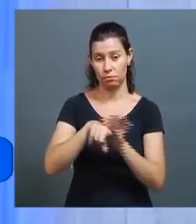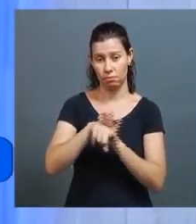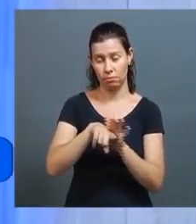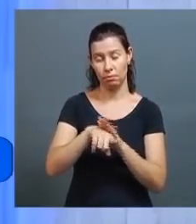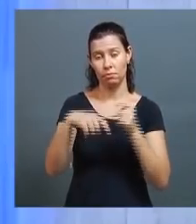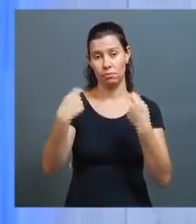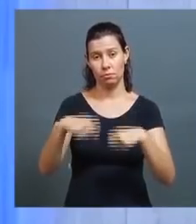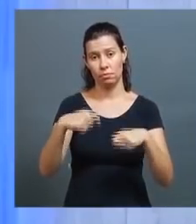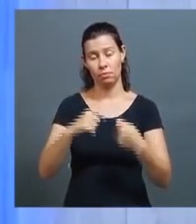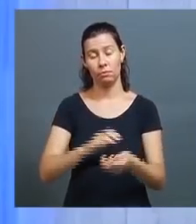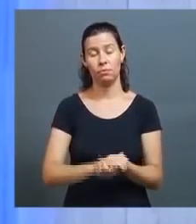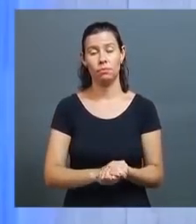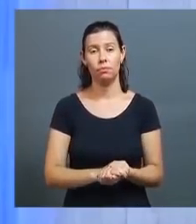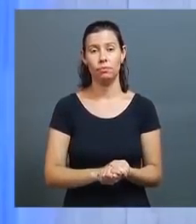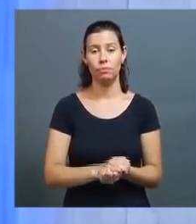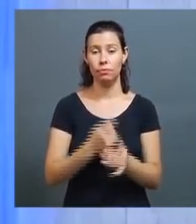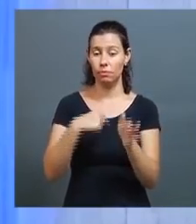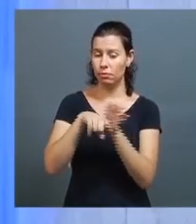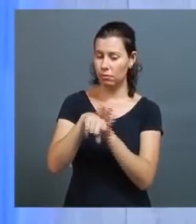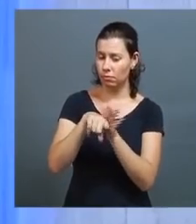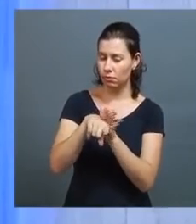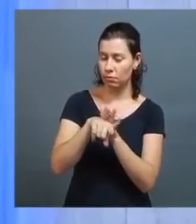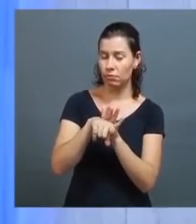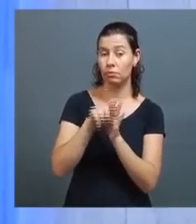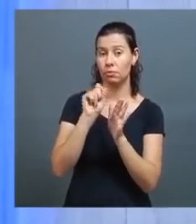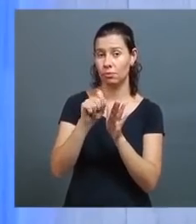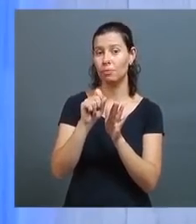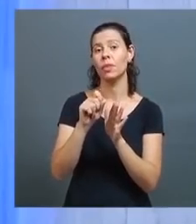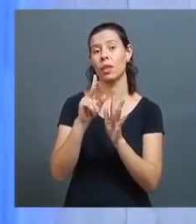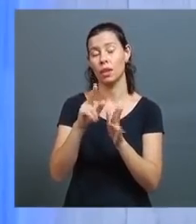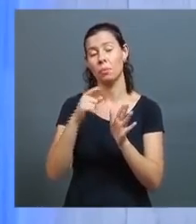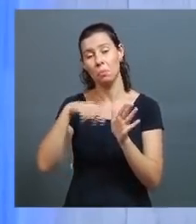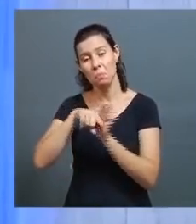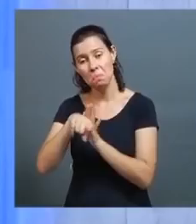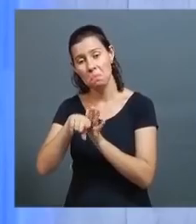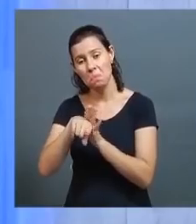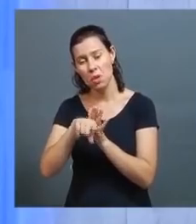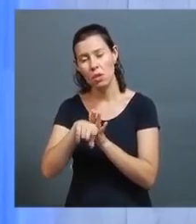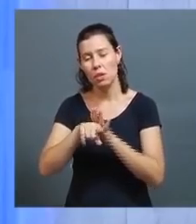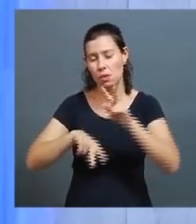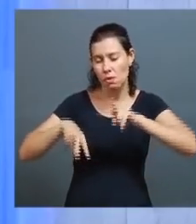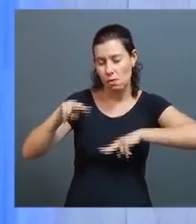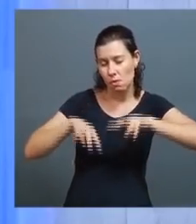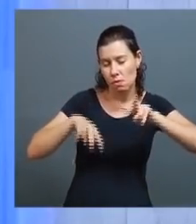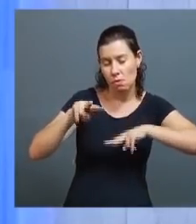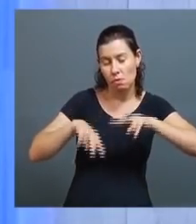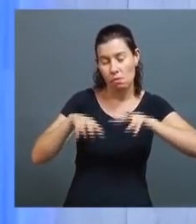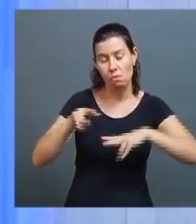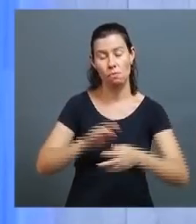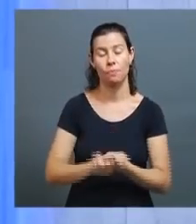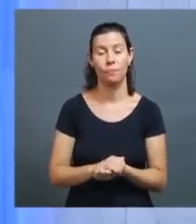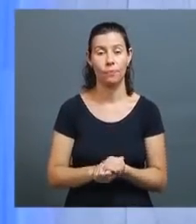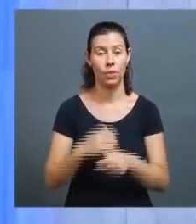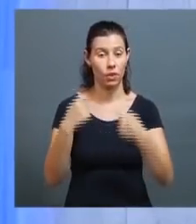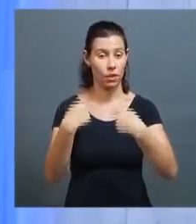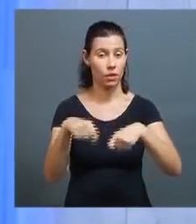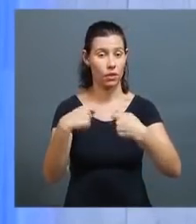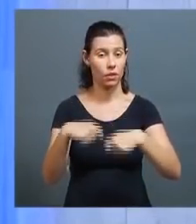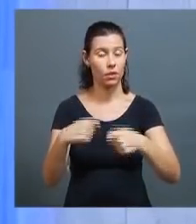a dificuldade de aprendizagem é realizar uma pesquisa. É uma atividade de investigação realmente, né, em que você